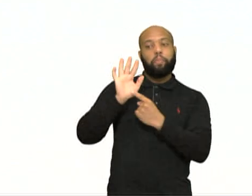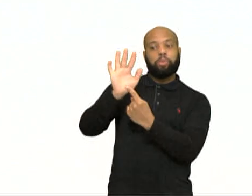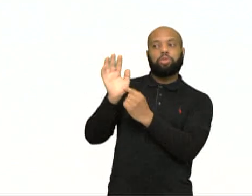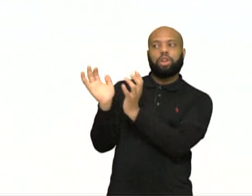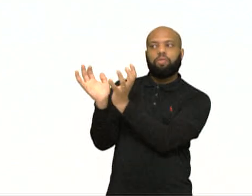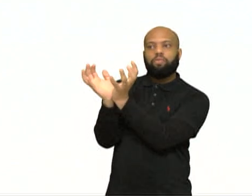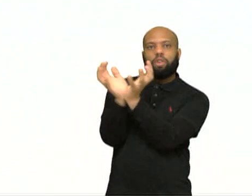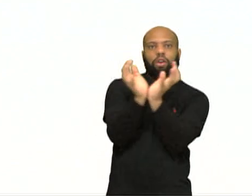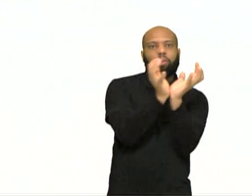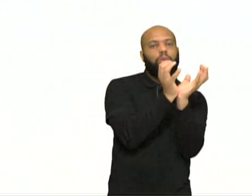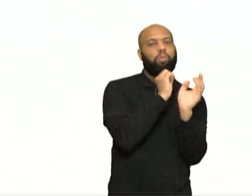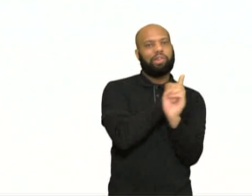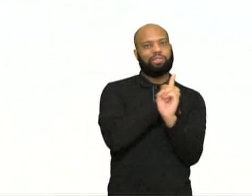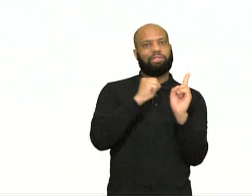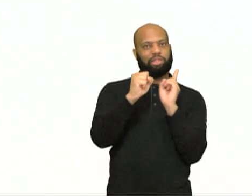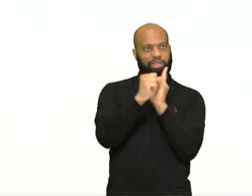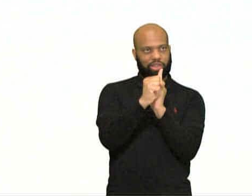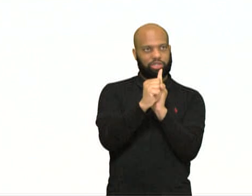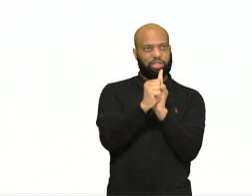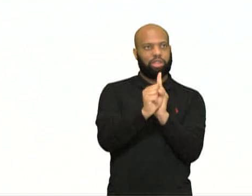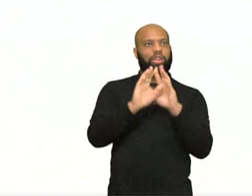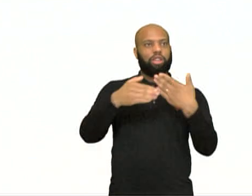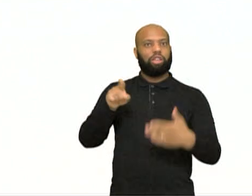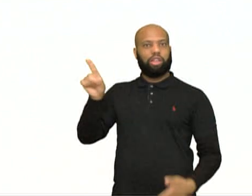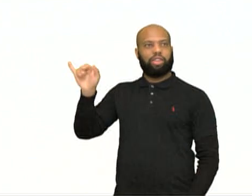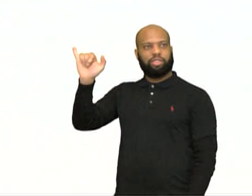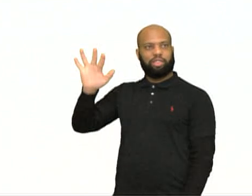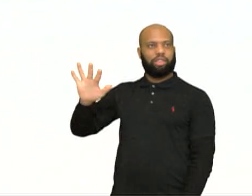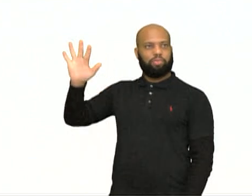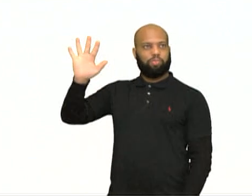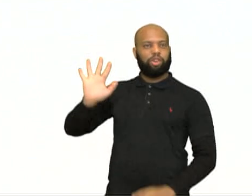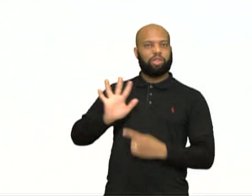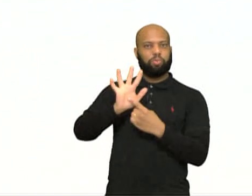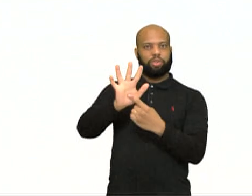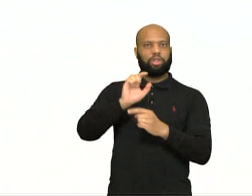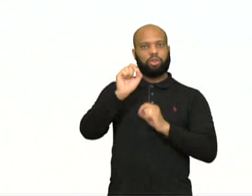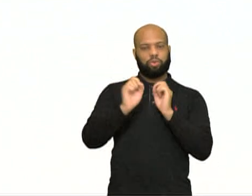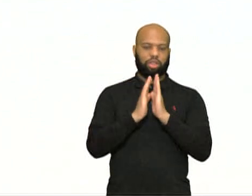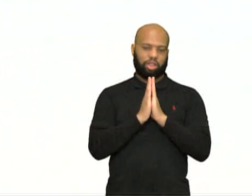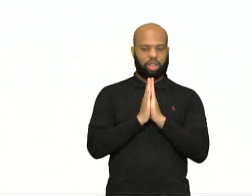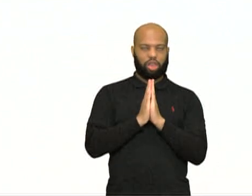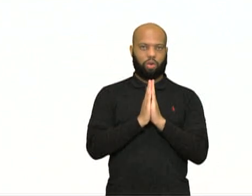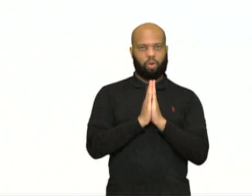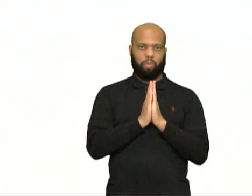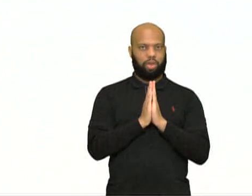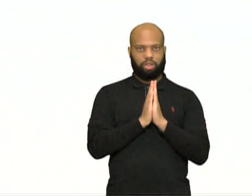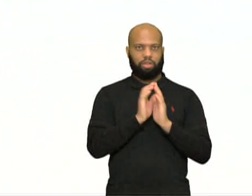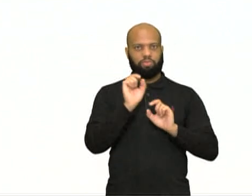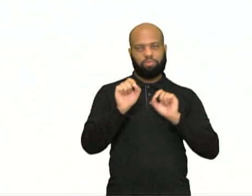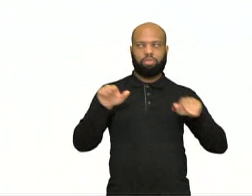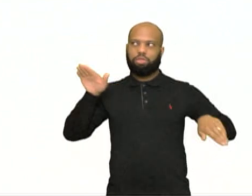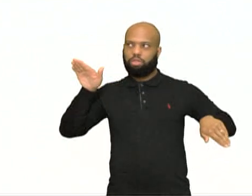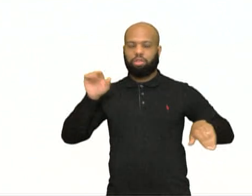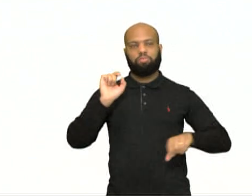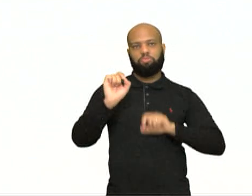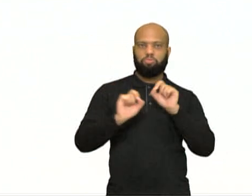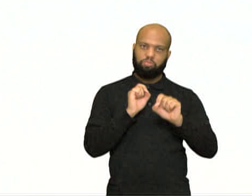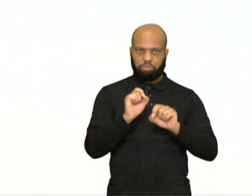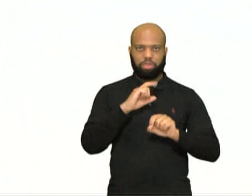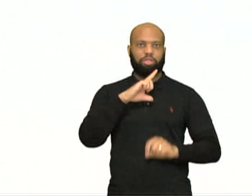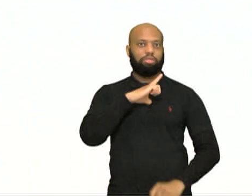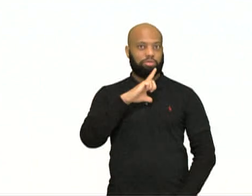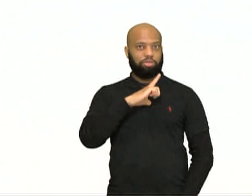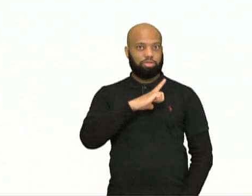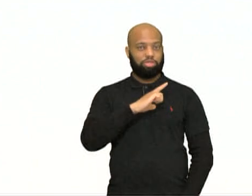sociais, né? Então a gente tem ali uma imagem representando, por exemplo, né, a Cleópatra. Então eram figurinos suntuosos, né, a